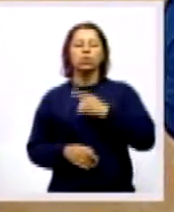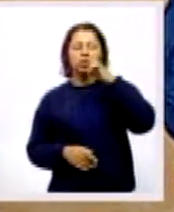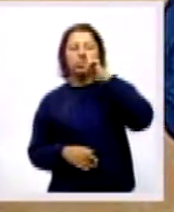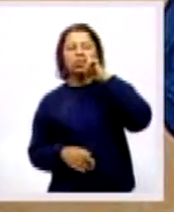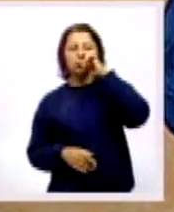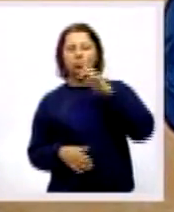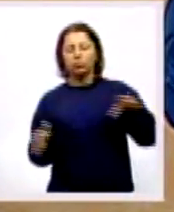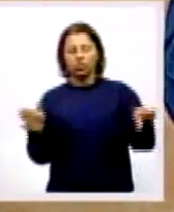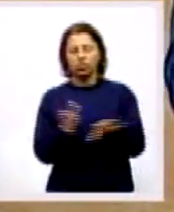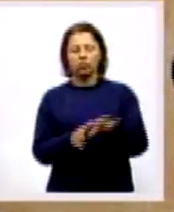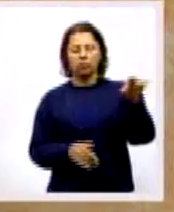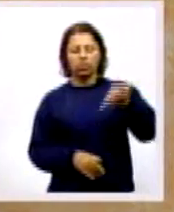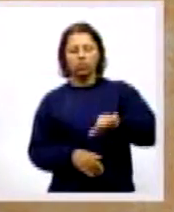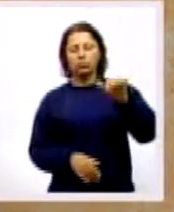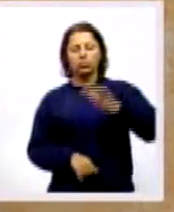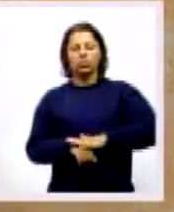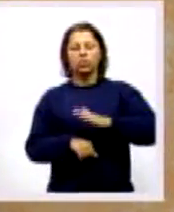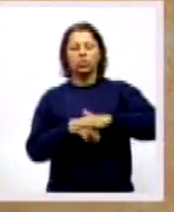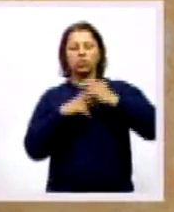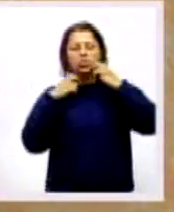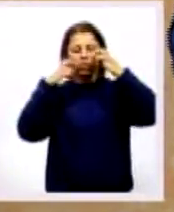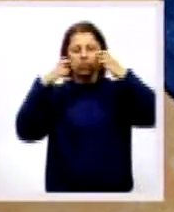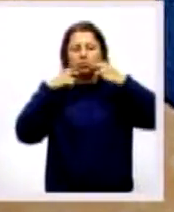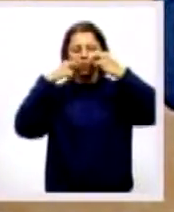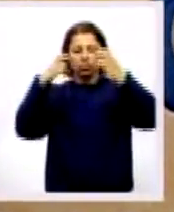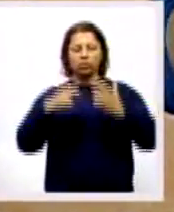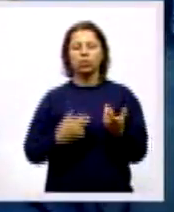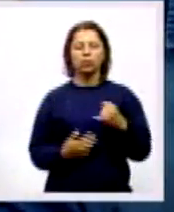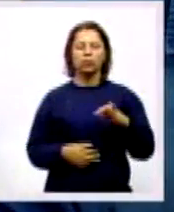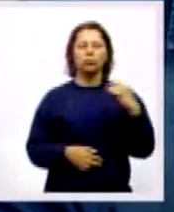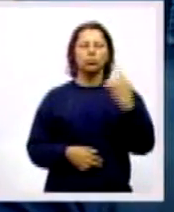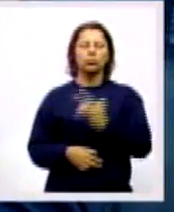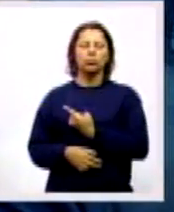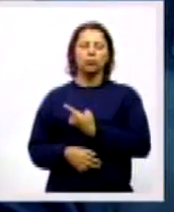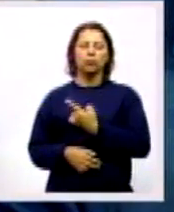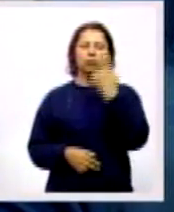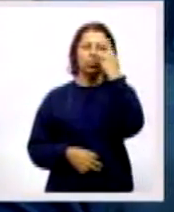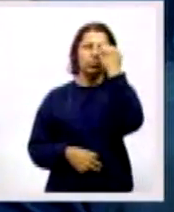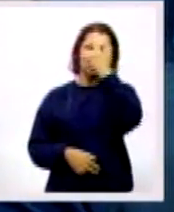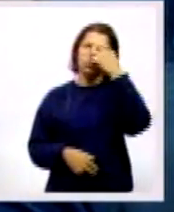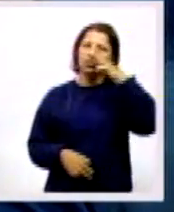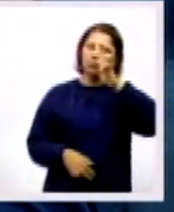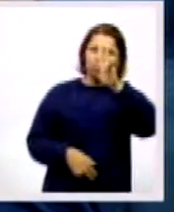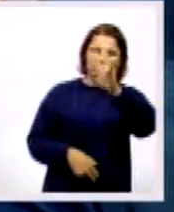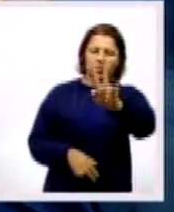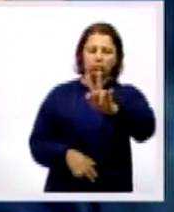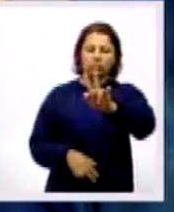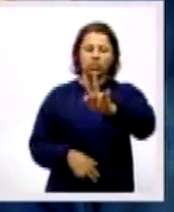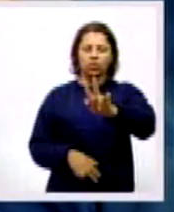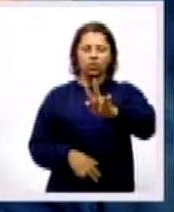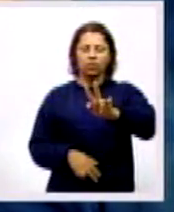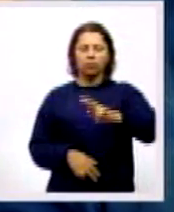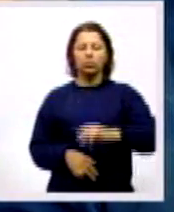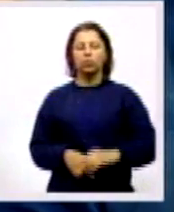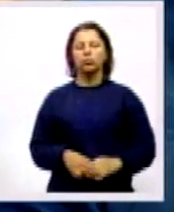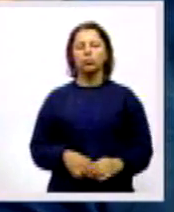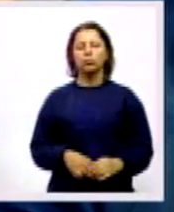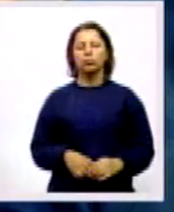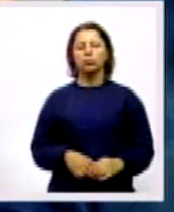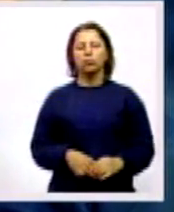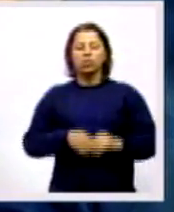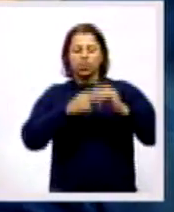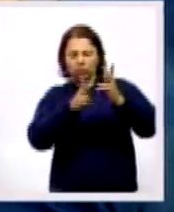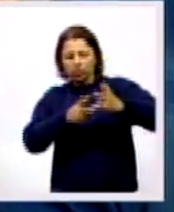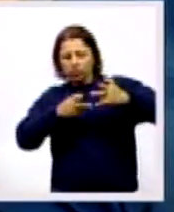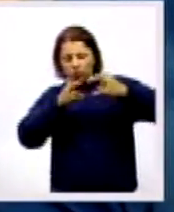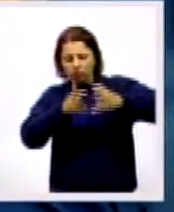pior, de mais vergonhoso, se os nossos olhos estiverem pregados na